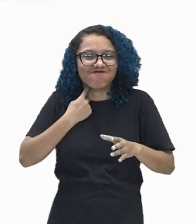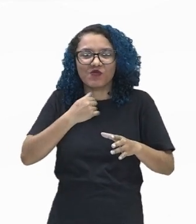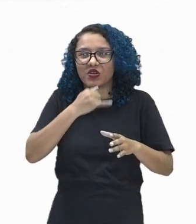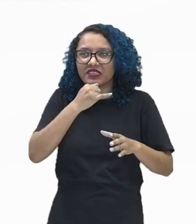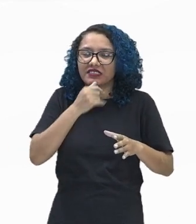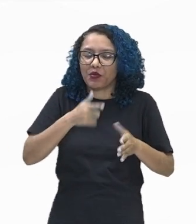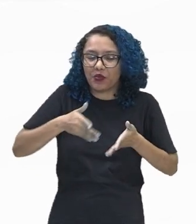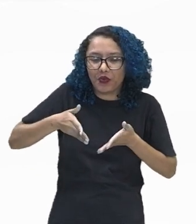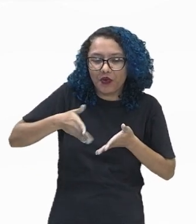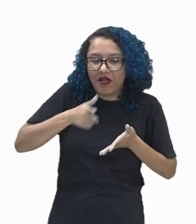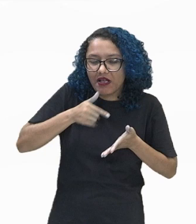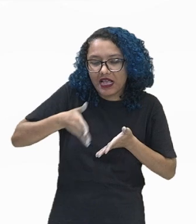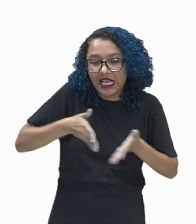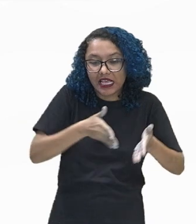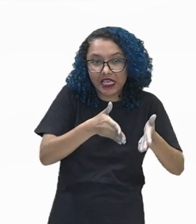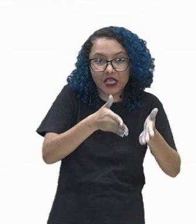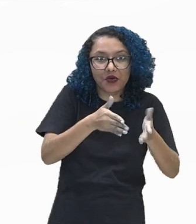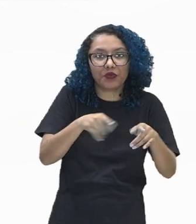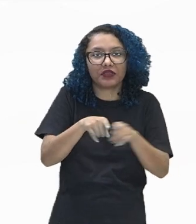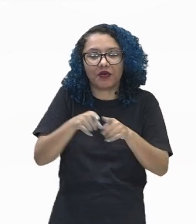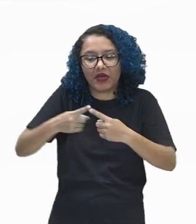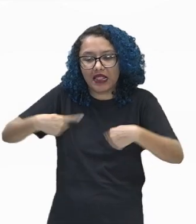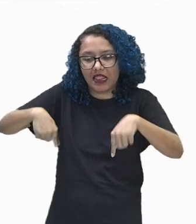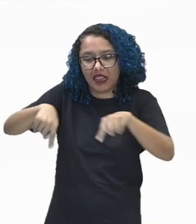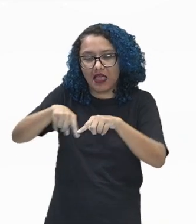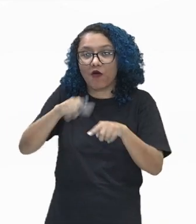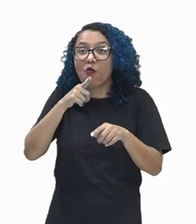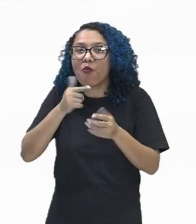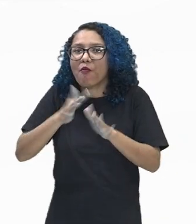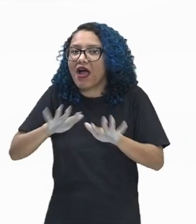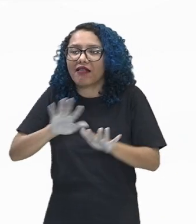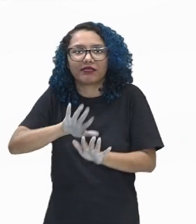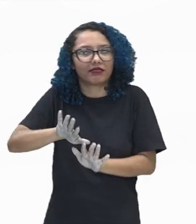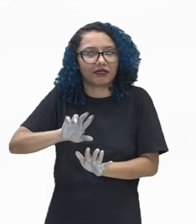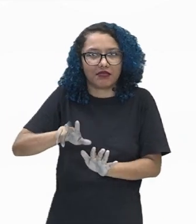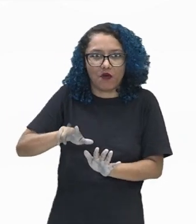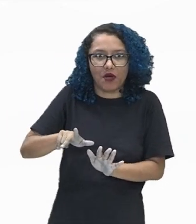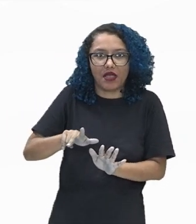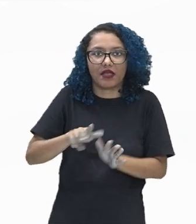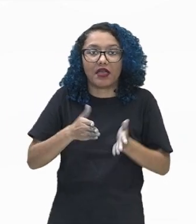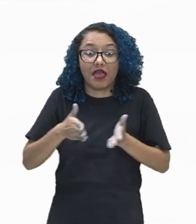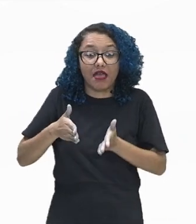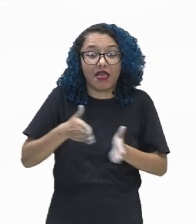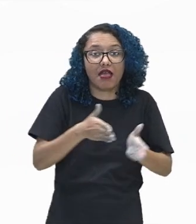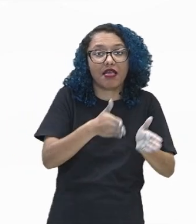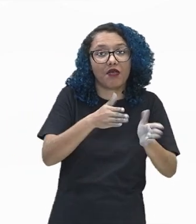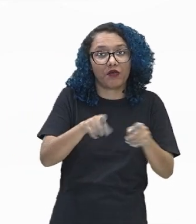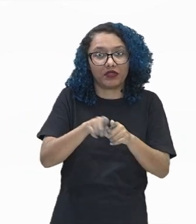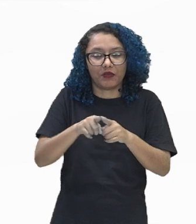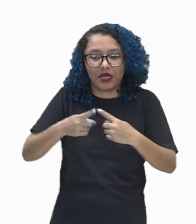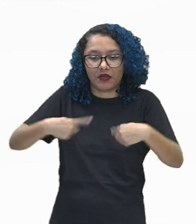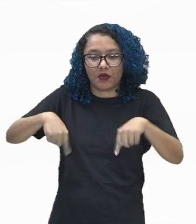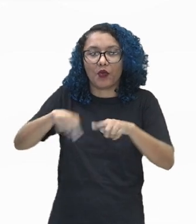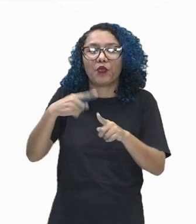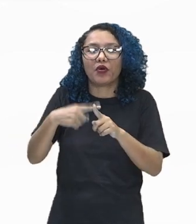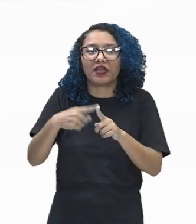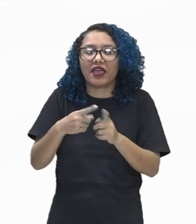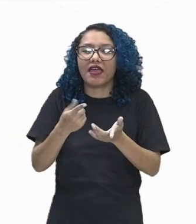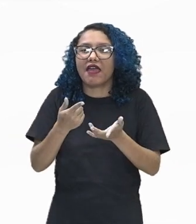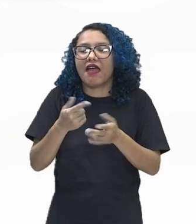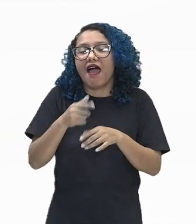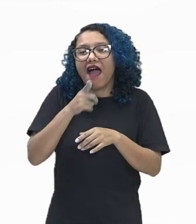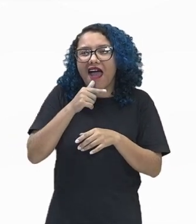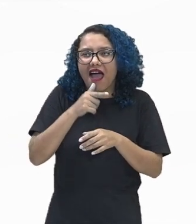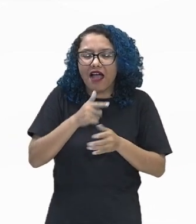Note, não é mar, é rios e lagos, porque a água ali tem um fluxo menor ou ele está parado.